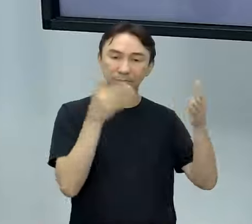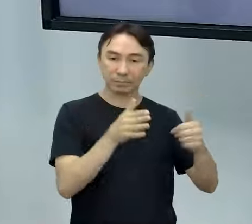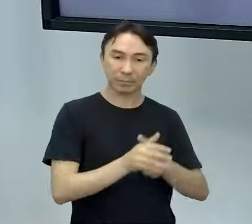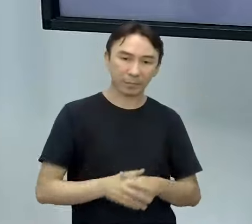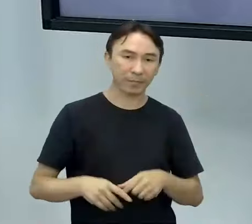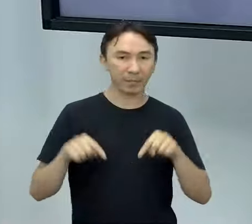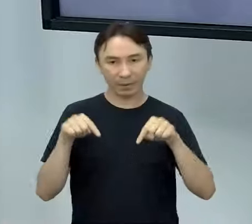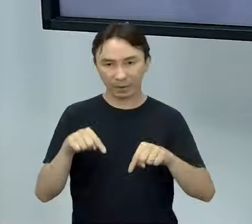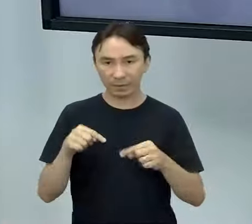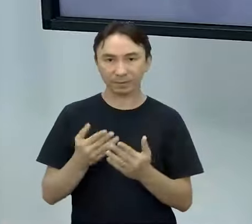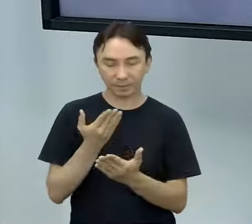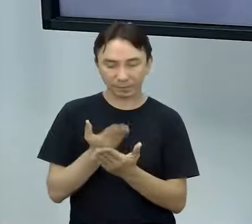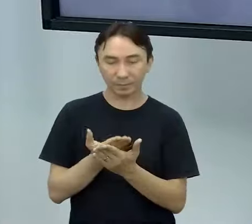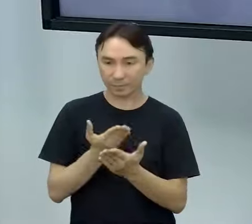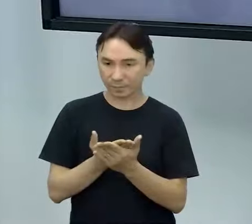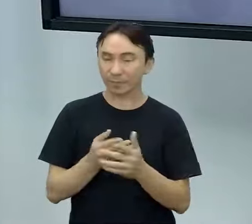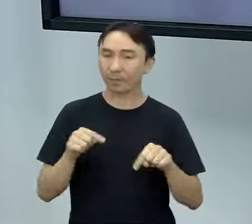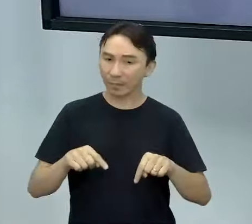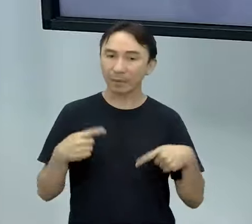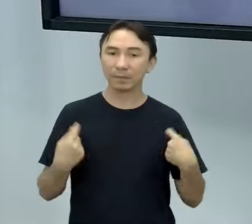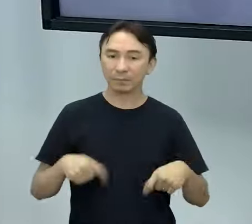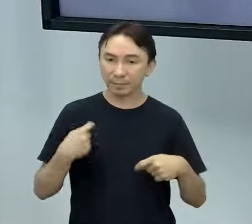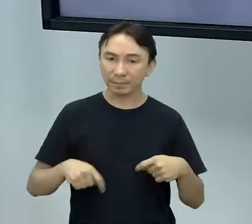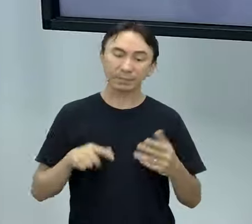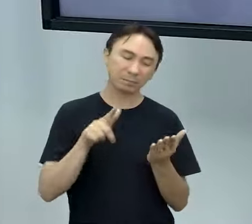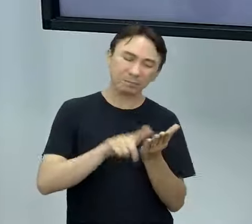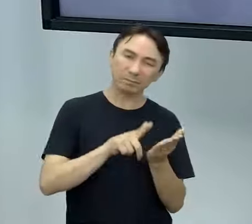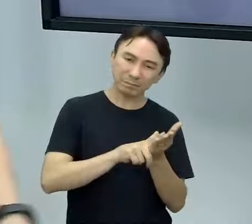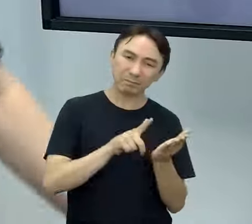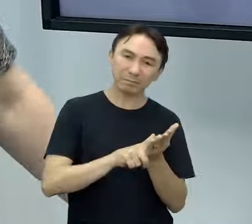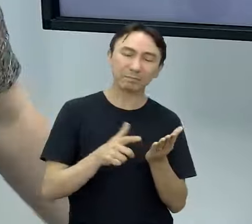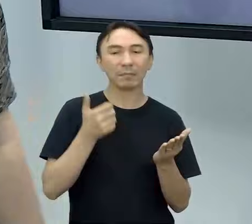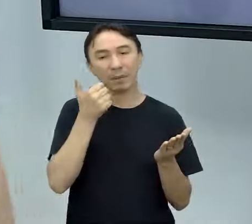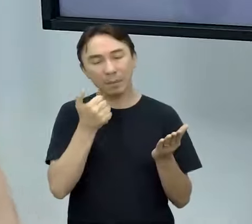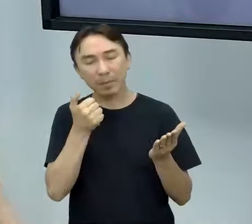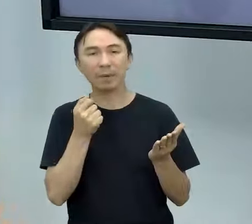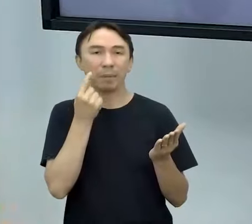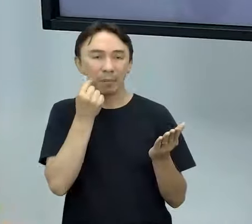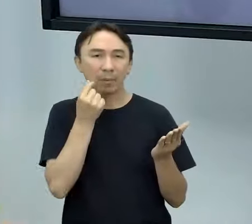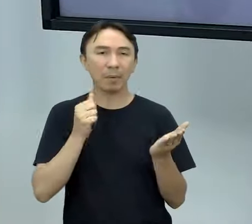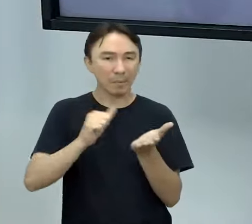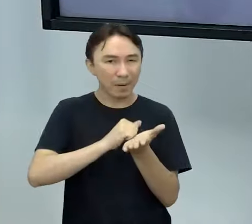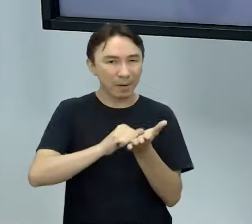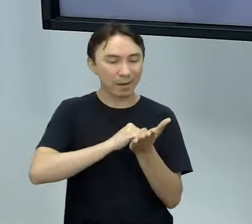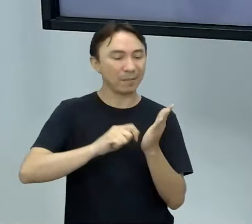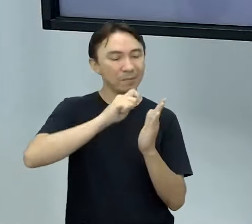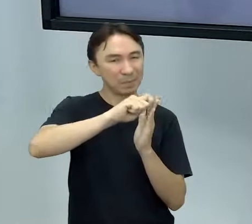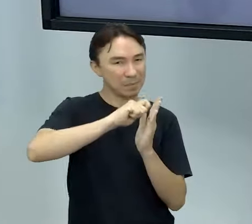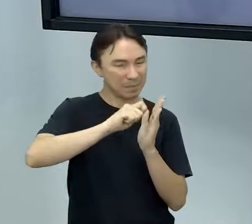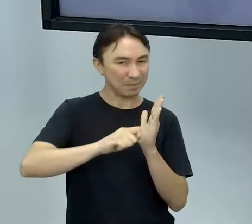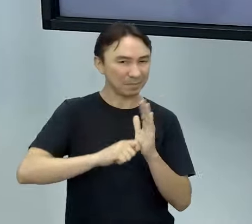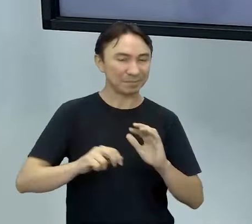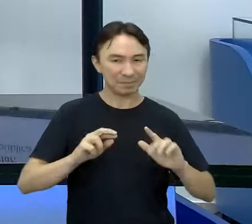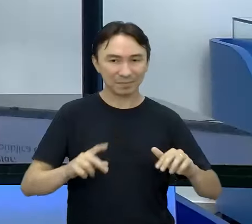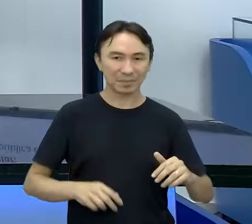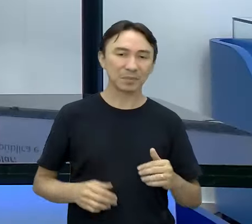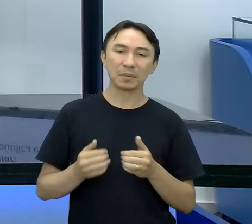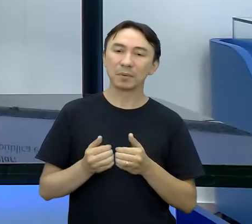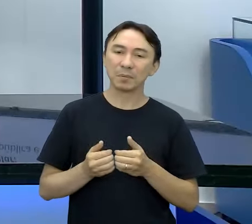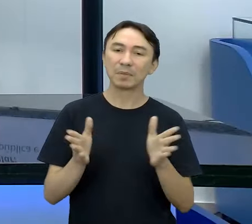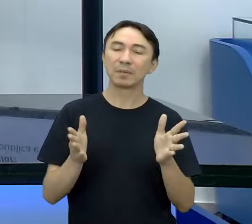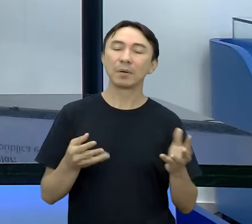separar aí folhas para anotação, lápis, borracha, caneta, coisas do tipo, tá bom? Vamos começar? Como começa mesmo? Ah, qual é